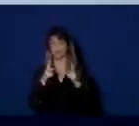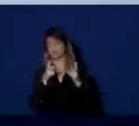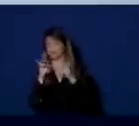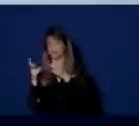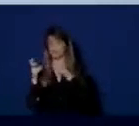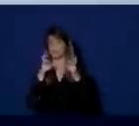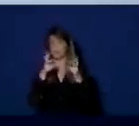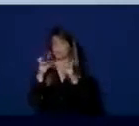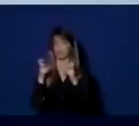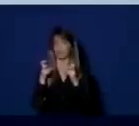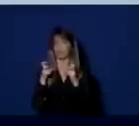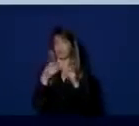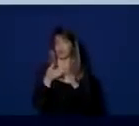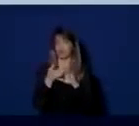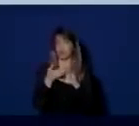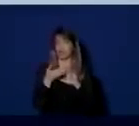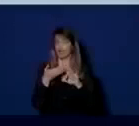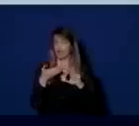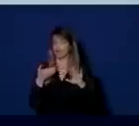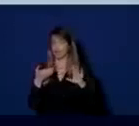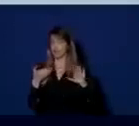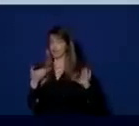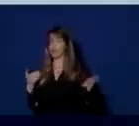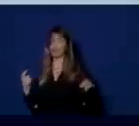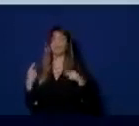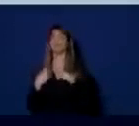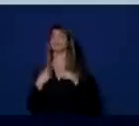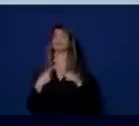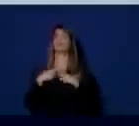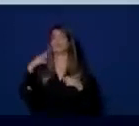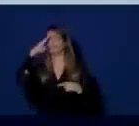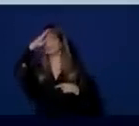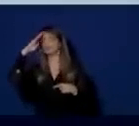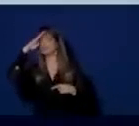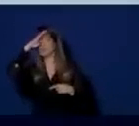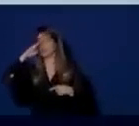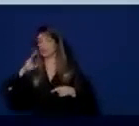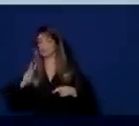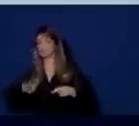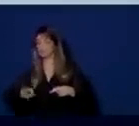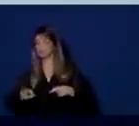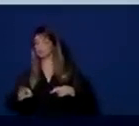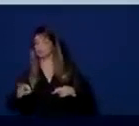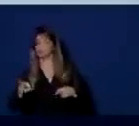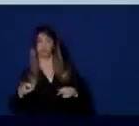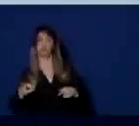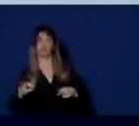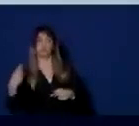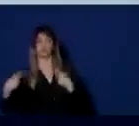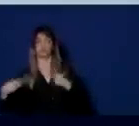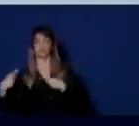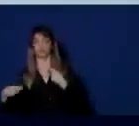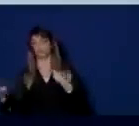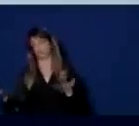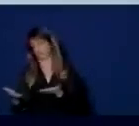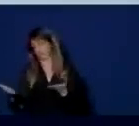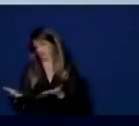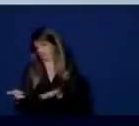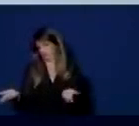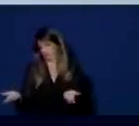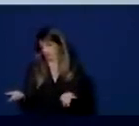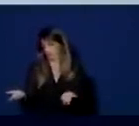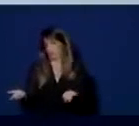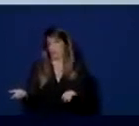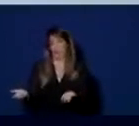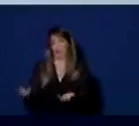ficando um pouco mais afastada, seja porque o Bolsonaro é uma continuidade né, da política atual, do qual o